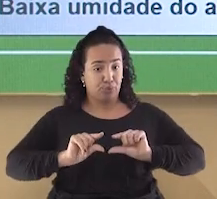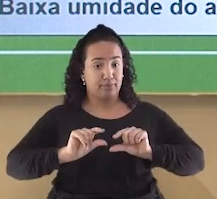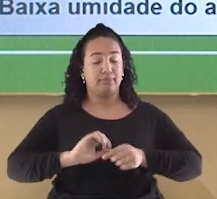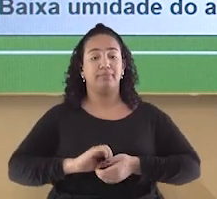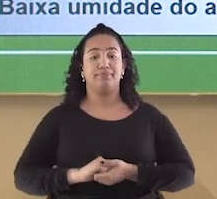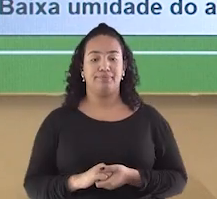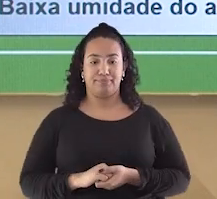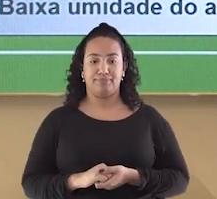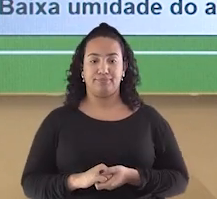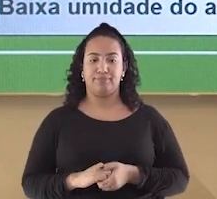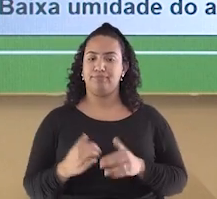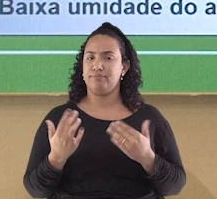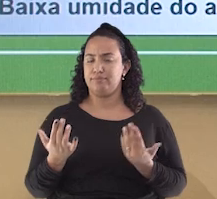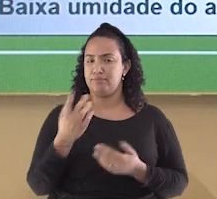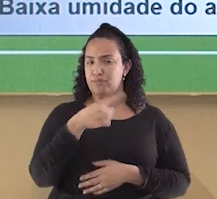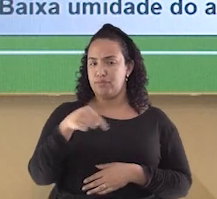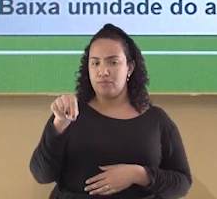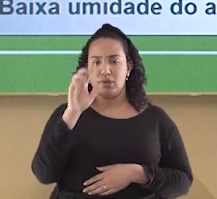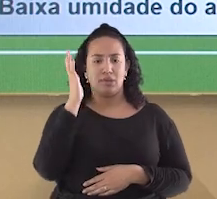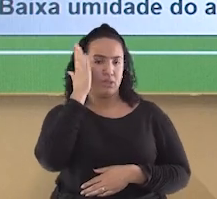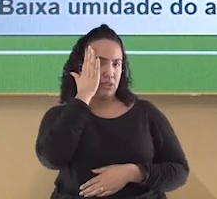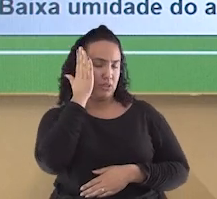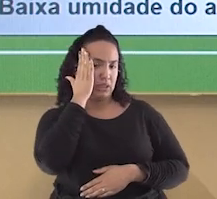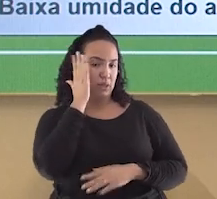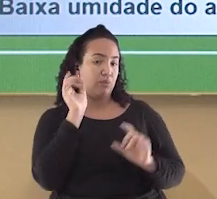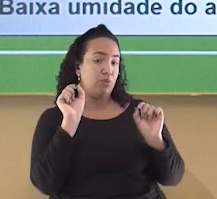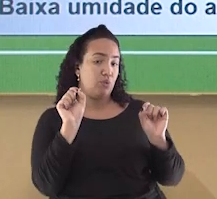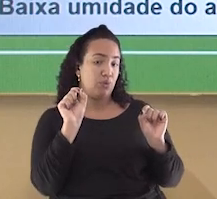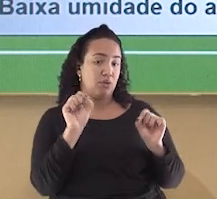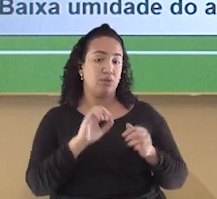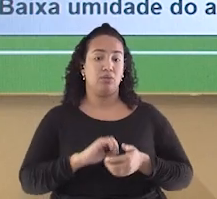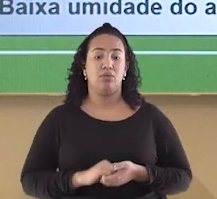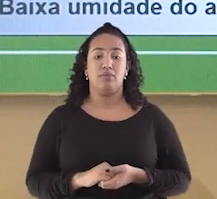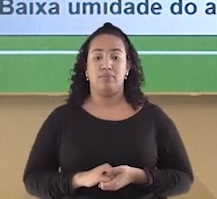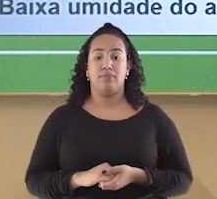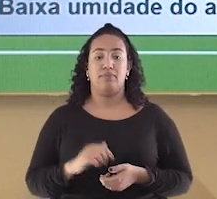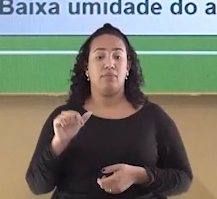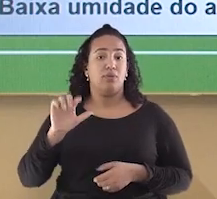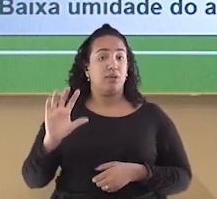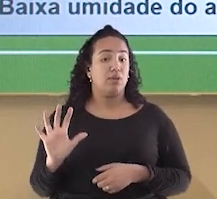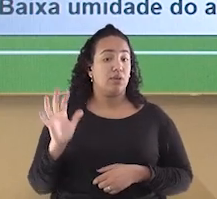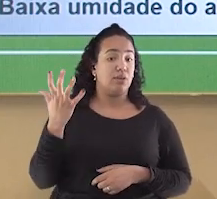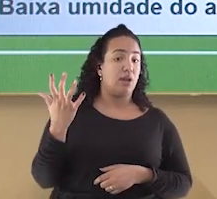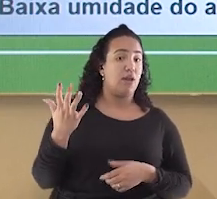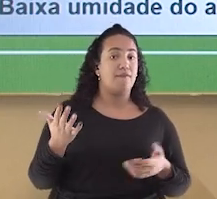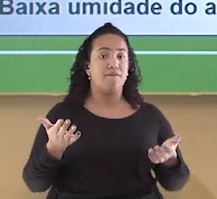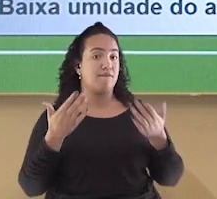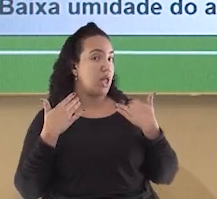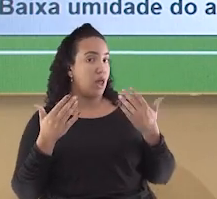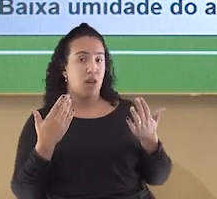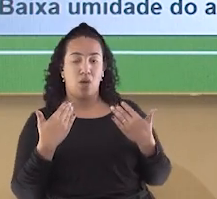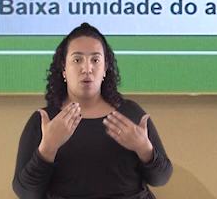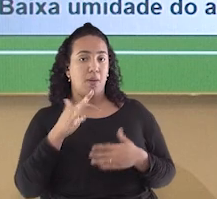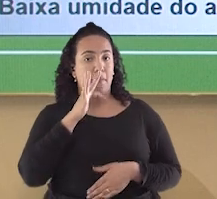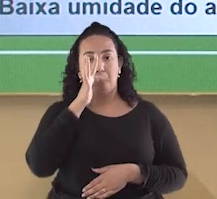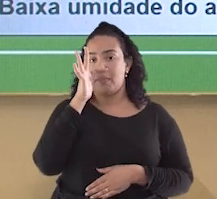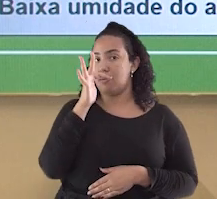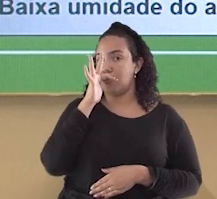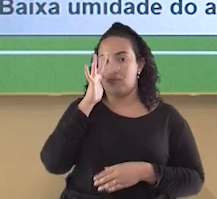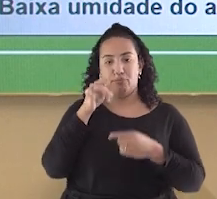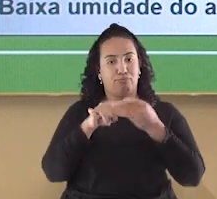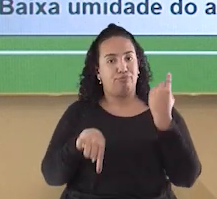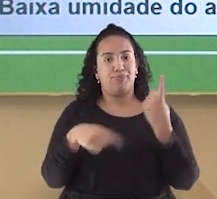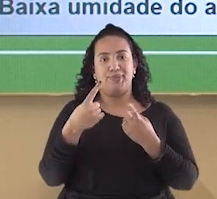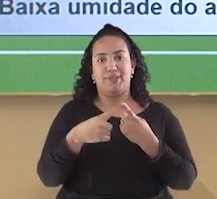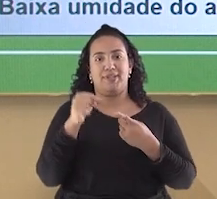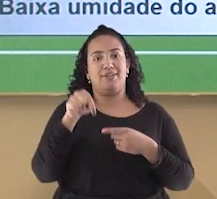chove bastante, tá? Poderia ser inverno? Poderia ser inverno. Mas o inverno tem uma queda mais acentuada, né?